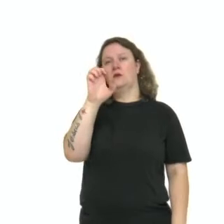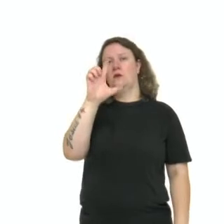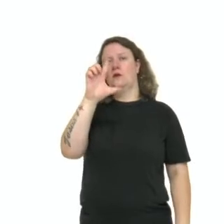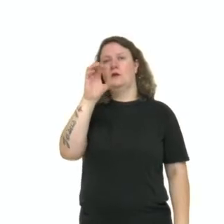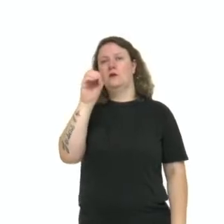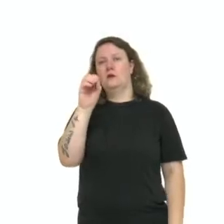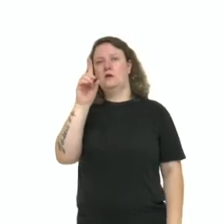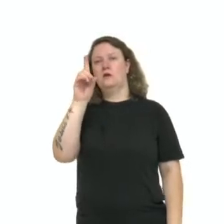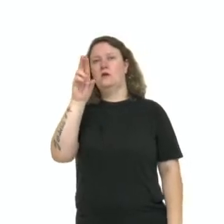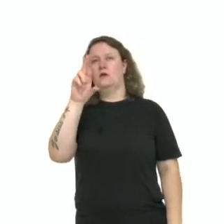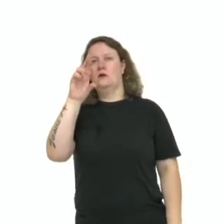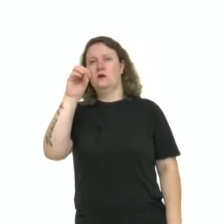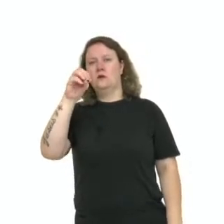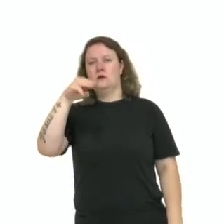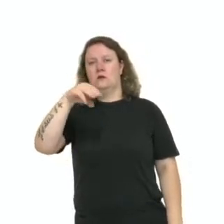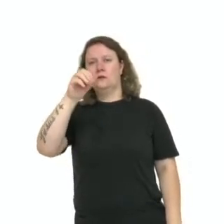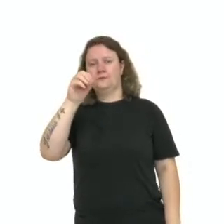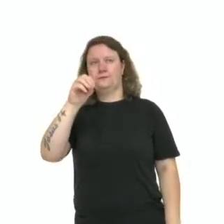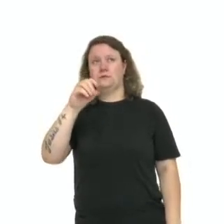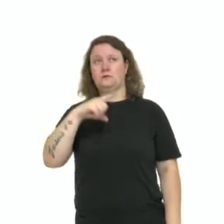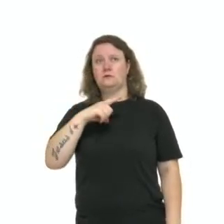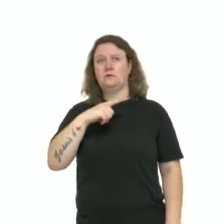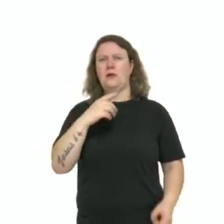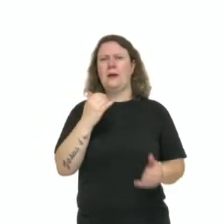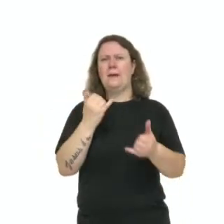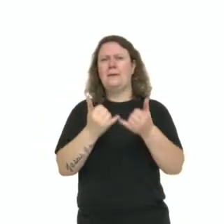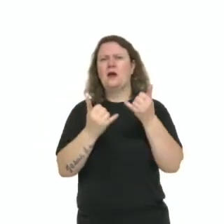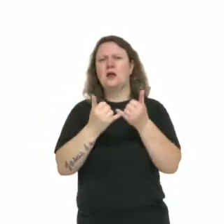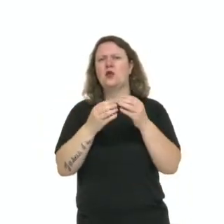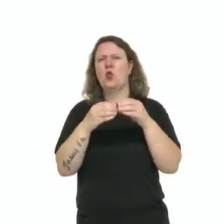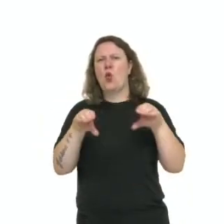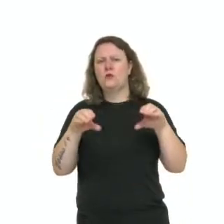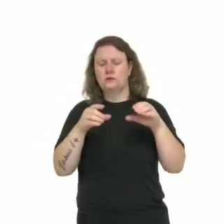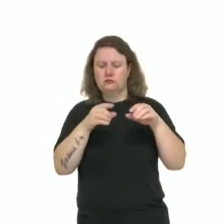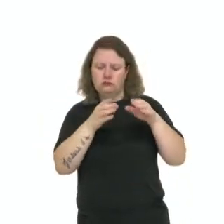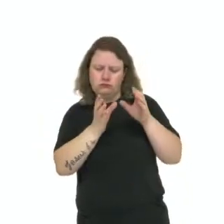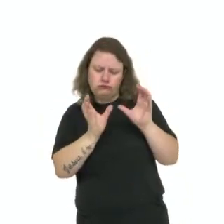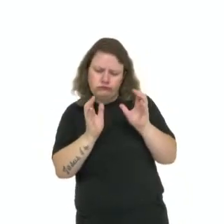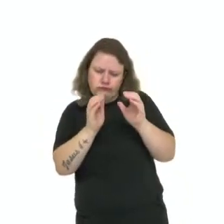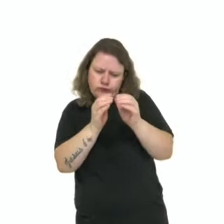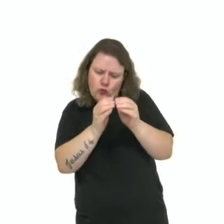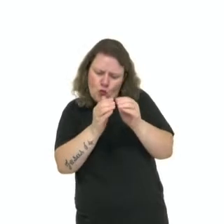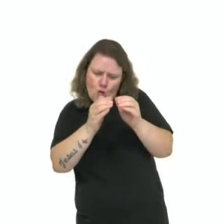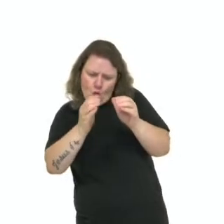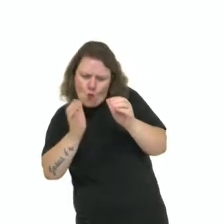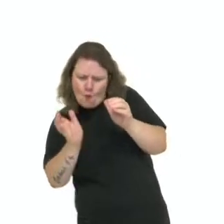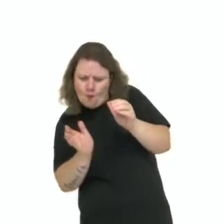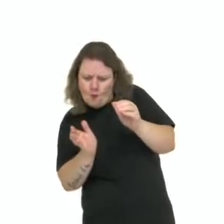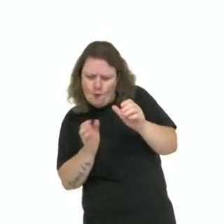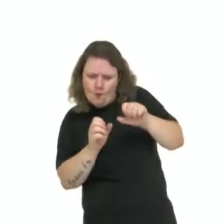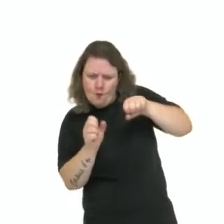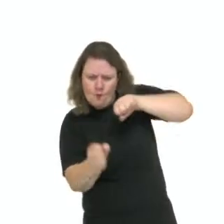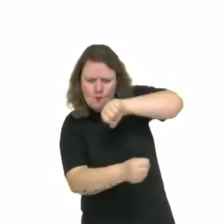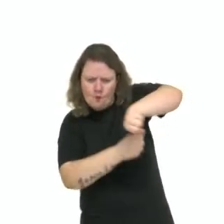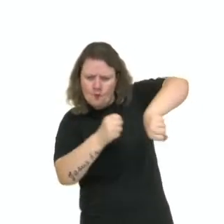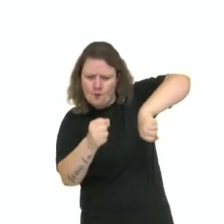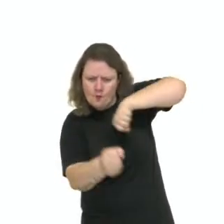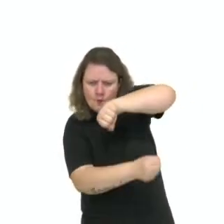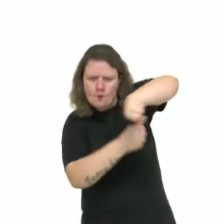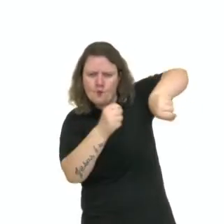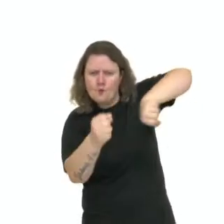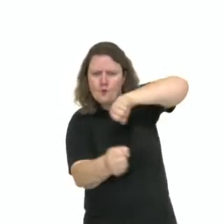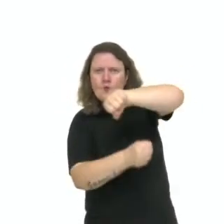A construção tem forma oval e os extremos das pistas são inclinados para que as voltas possam ser